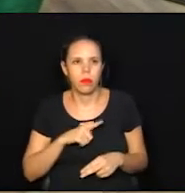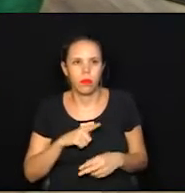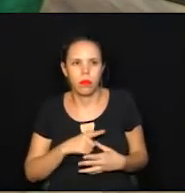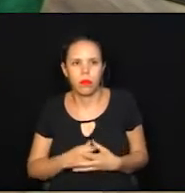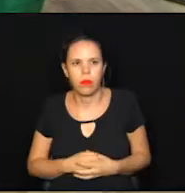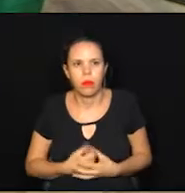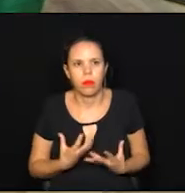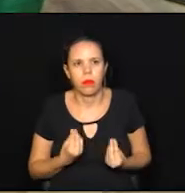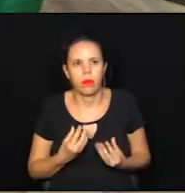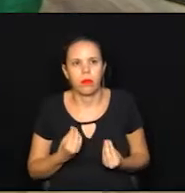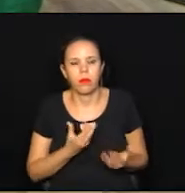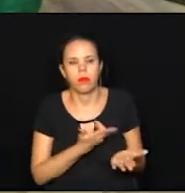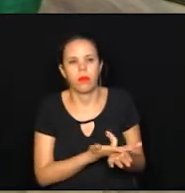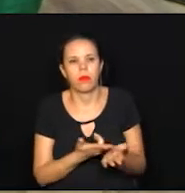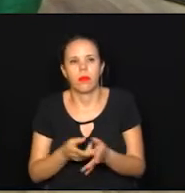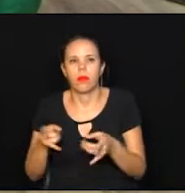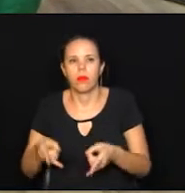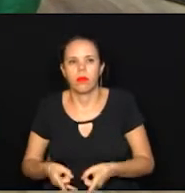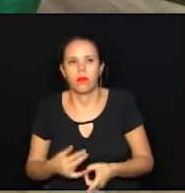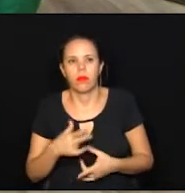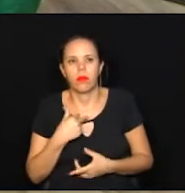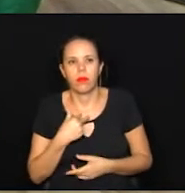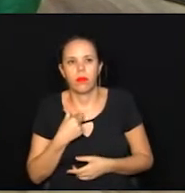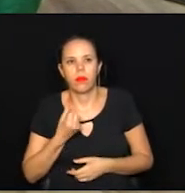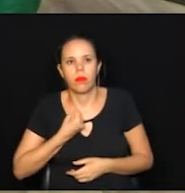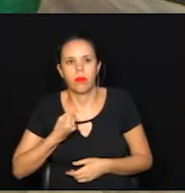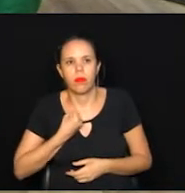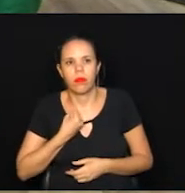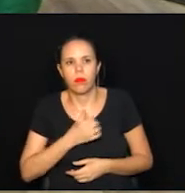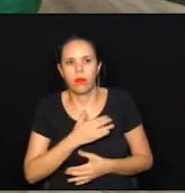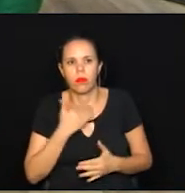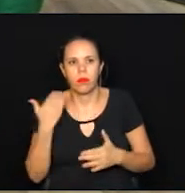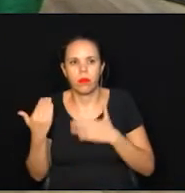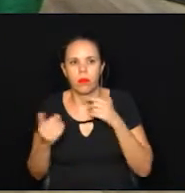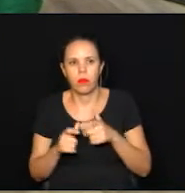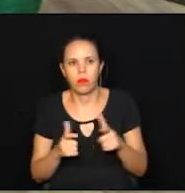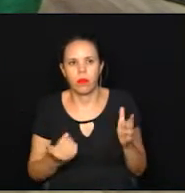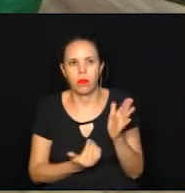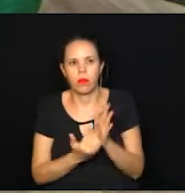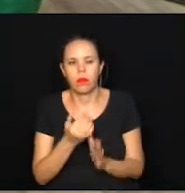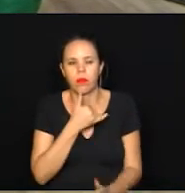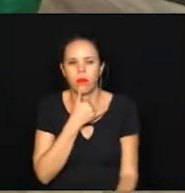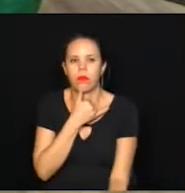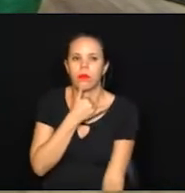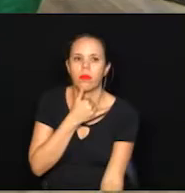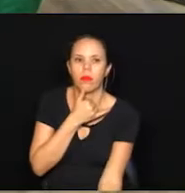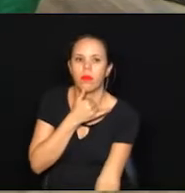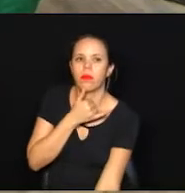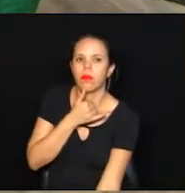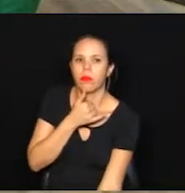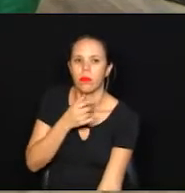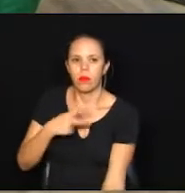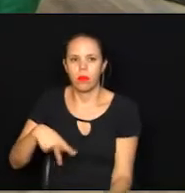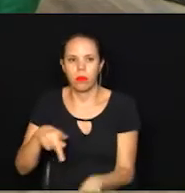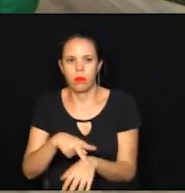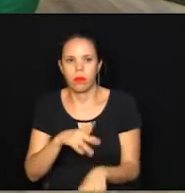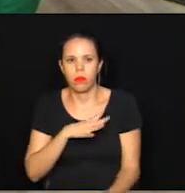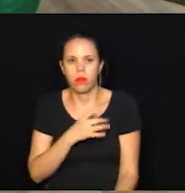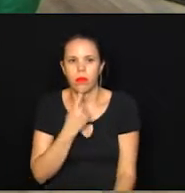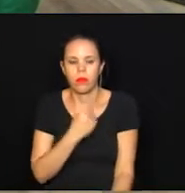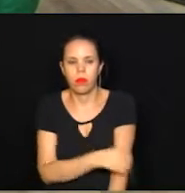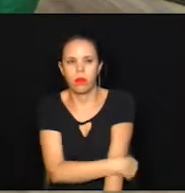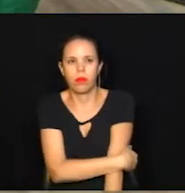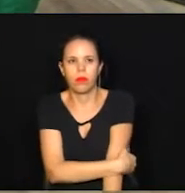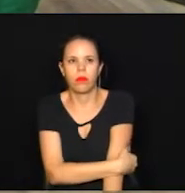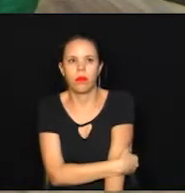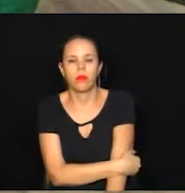temos muitos leitos ocupados e o número de óbitos aumentando, infelizmente, em todo o país, e a cidade de Campinas está